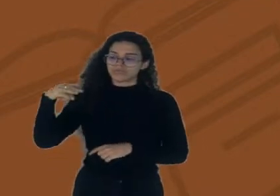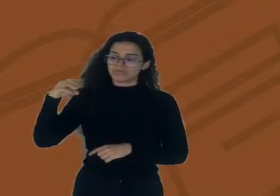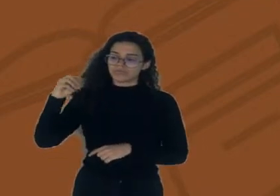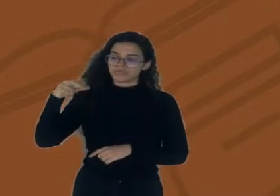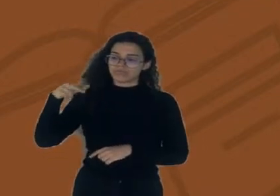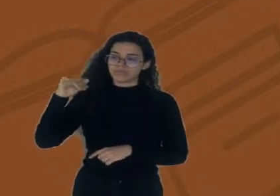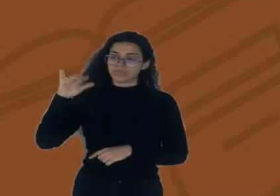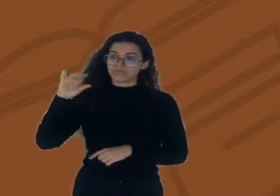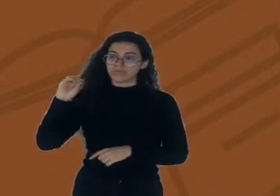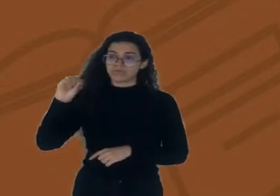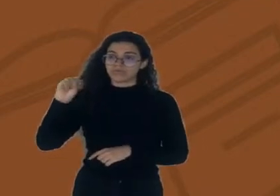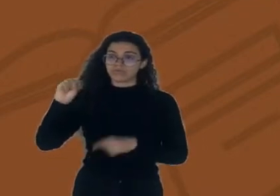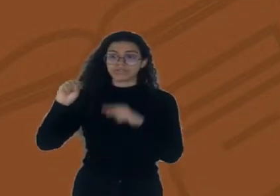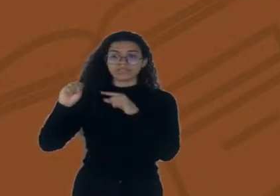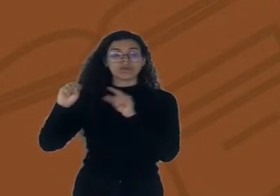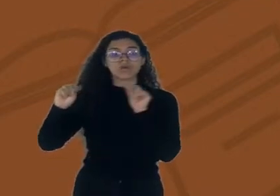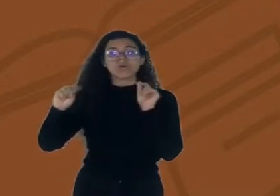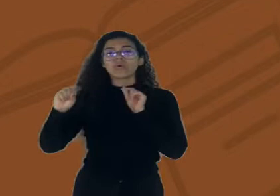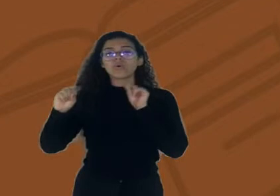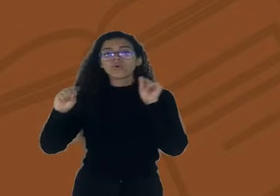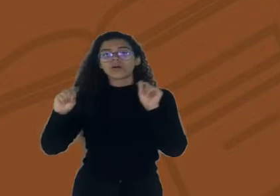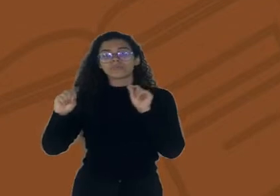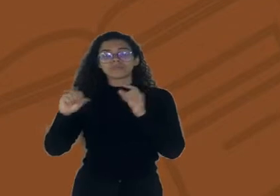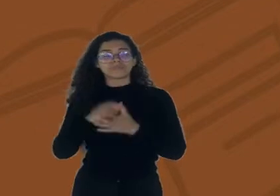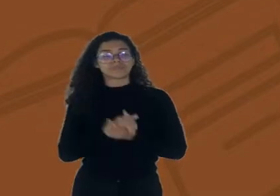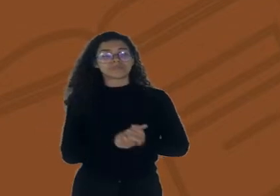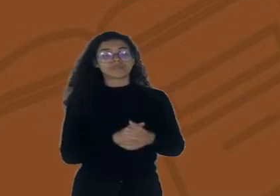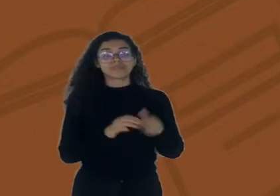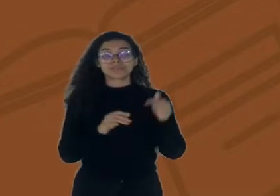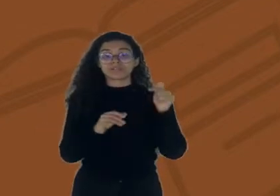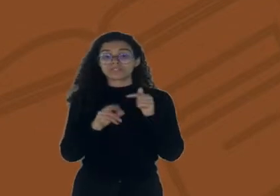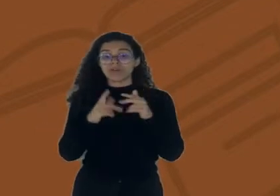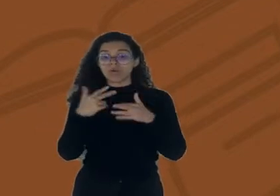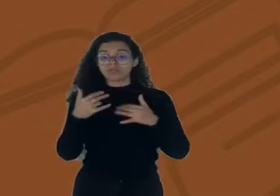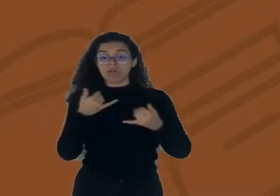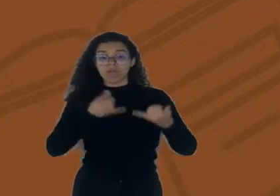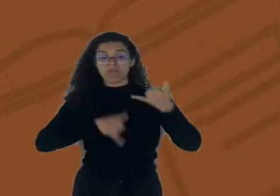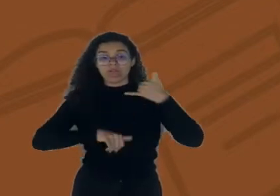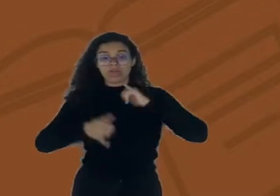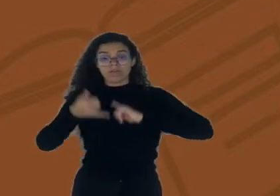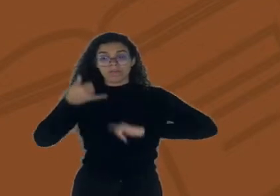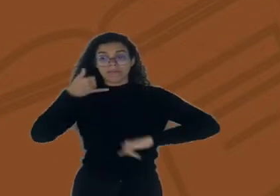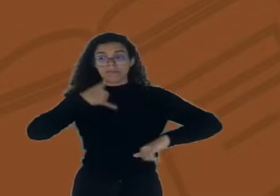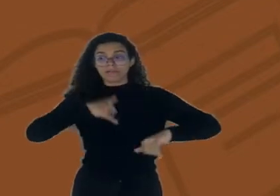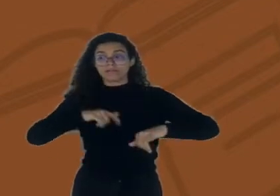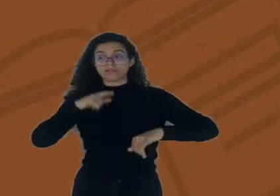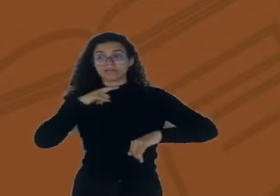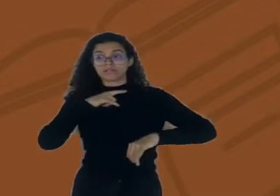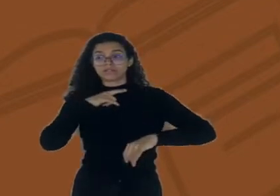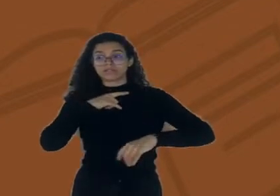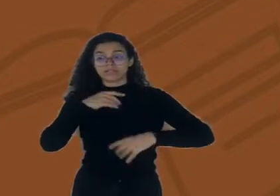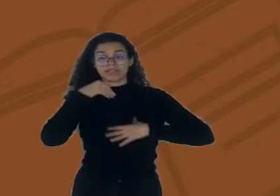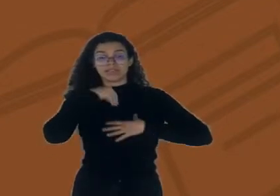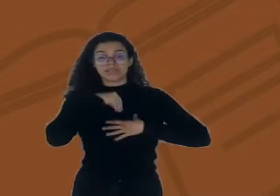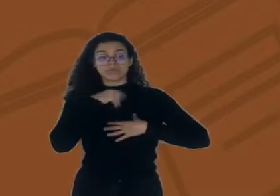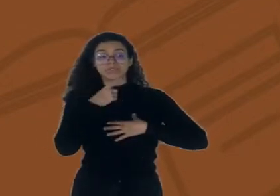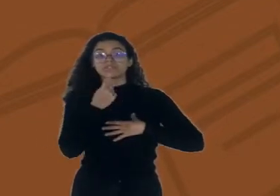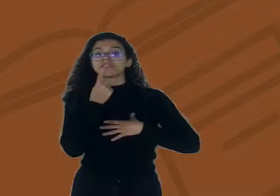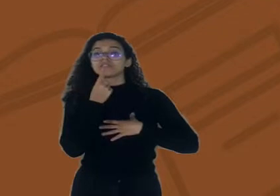Eu já vou adiantar. Hormônios são substâncias químicas que viajam pelo nosso